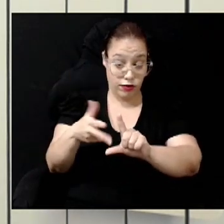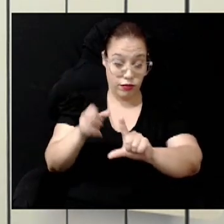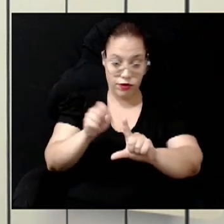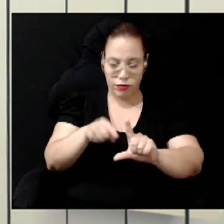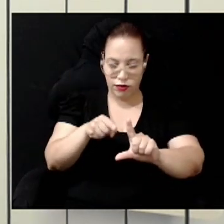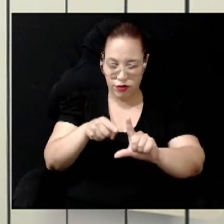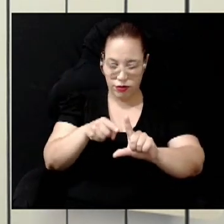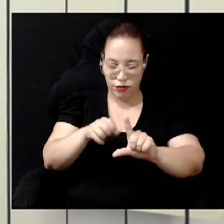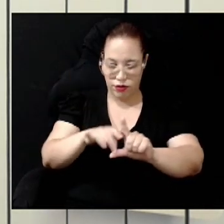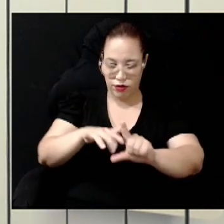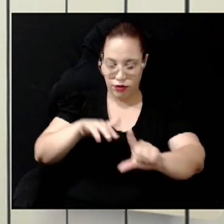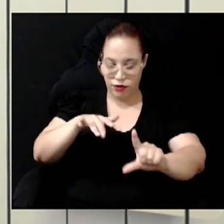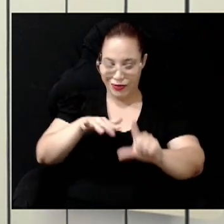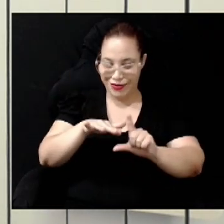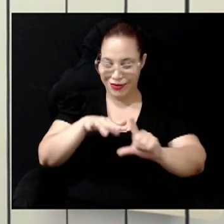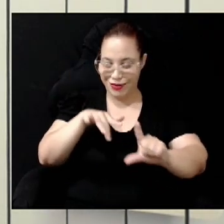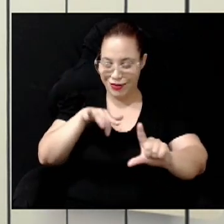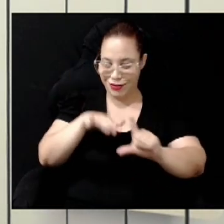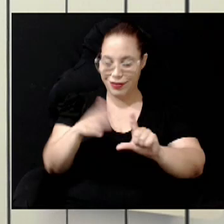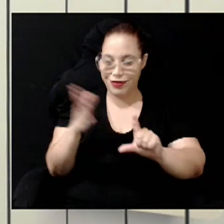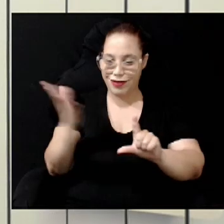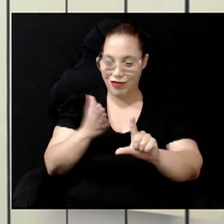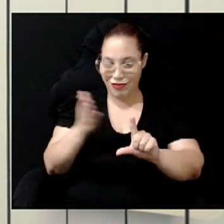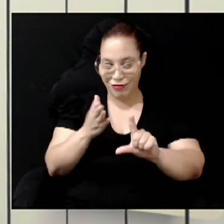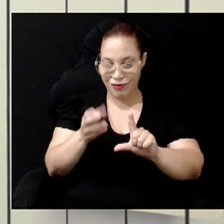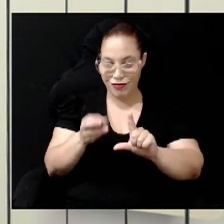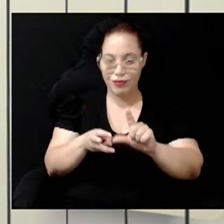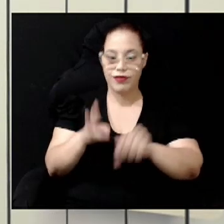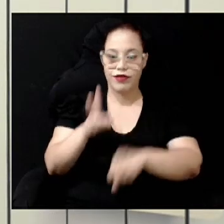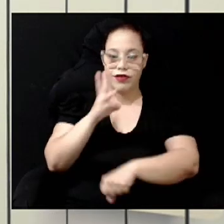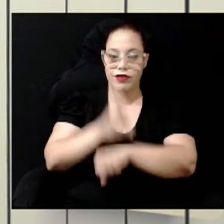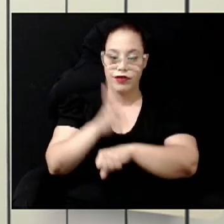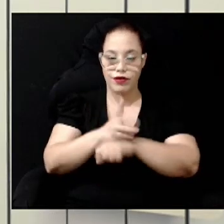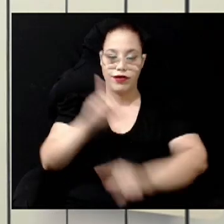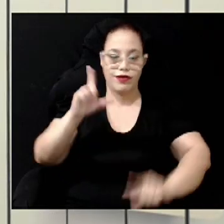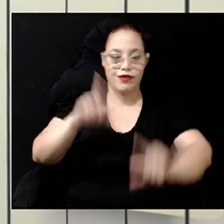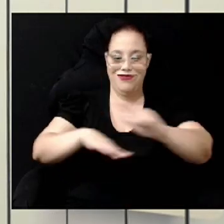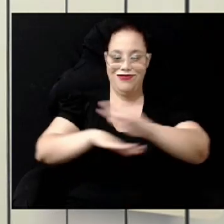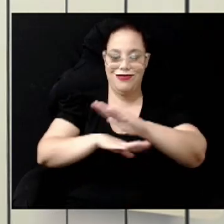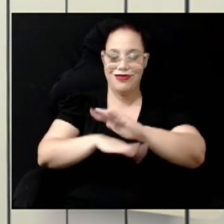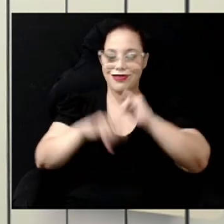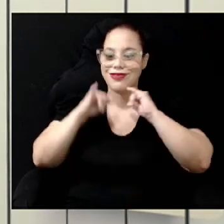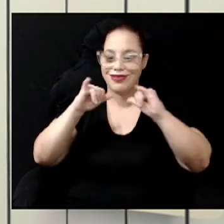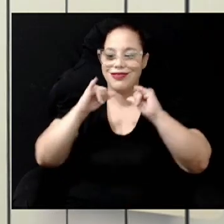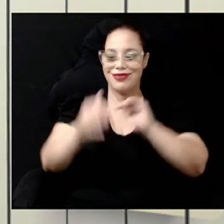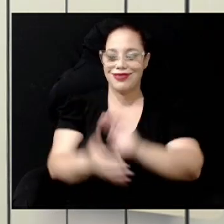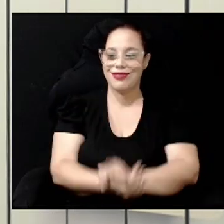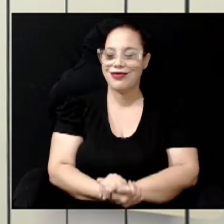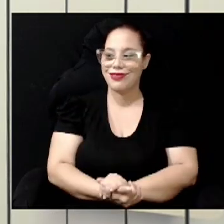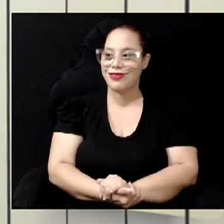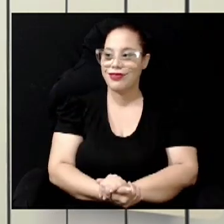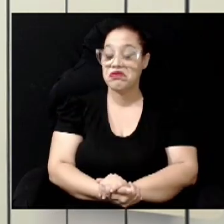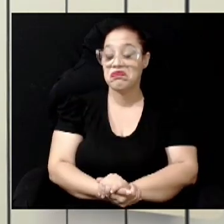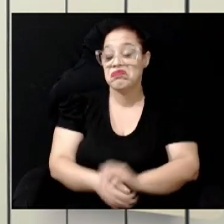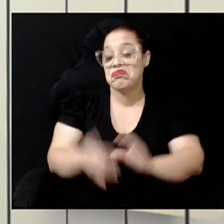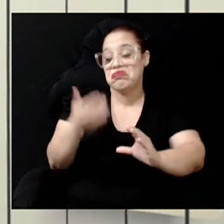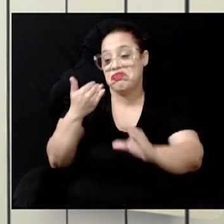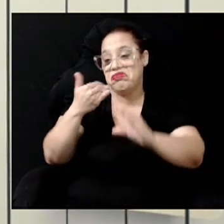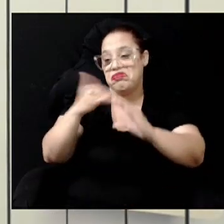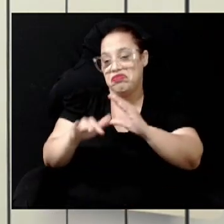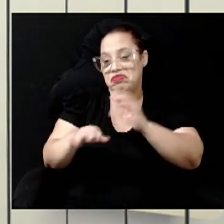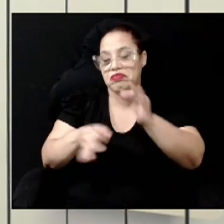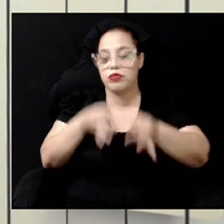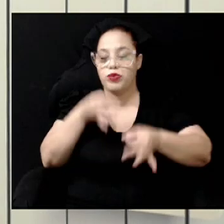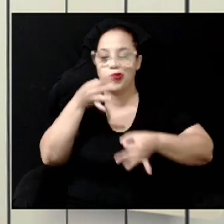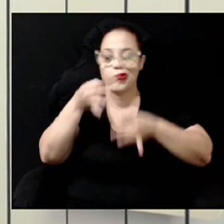este QR Code, já aparece uma mensagem na sua tela. O WhatsApp da TV Câmara Campinas. Você aperta e pode enviar o seu